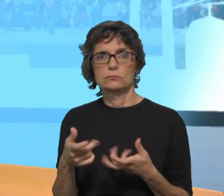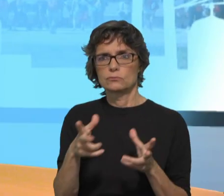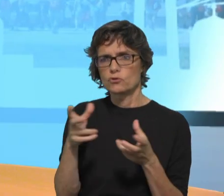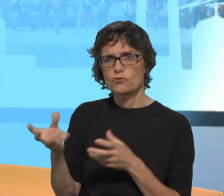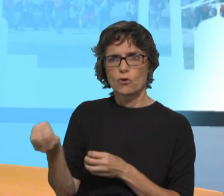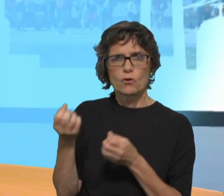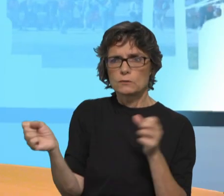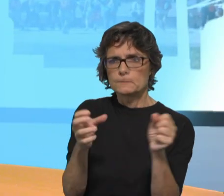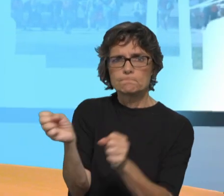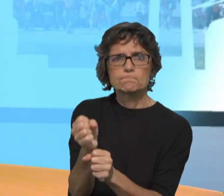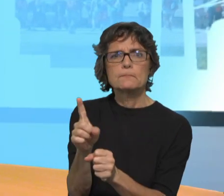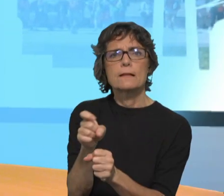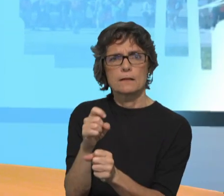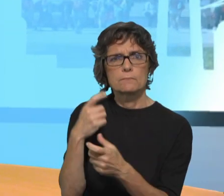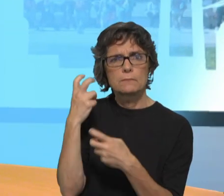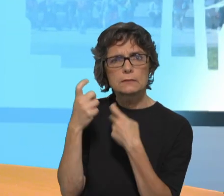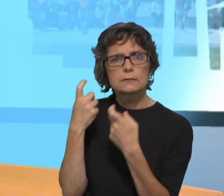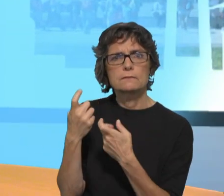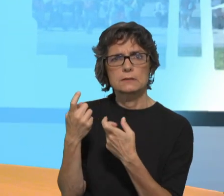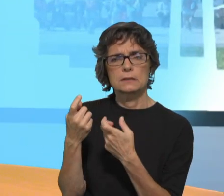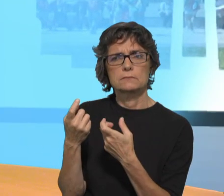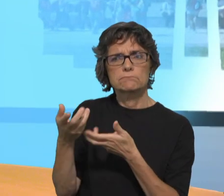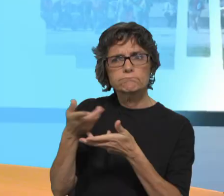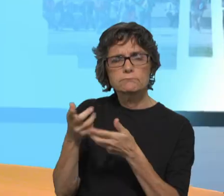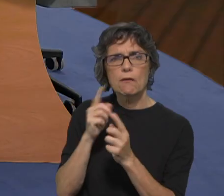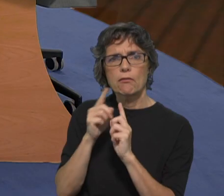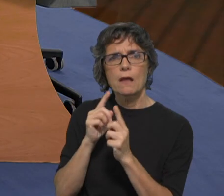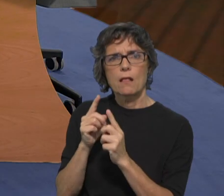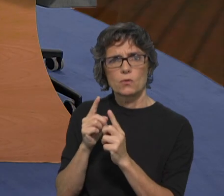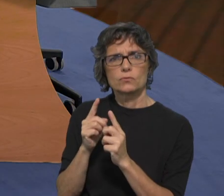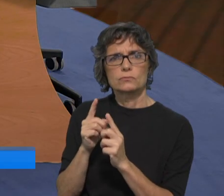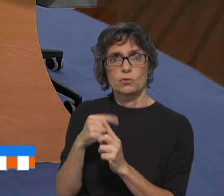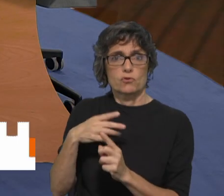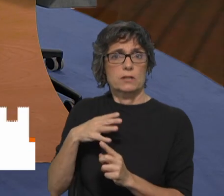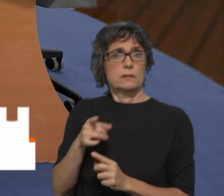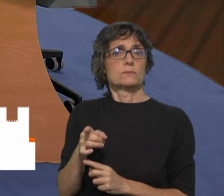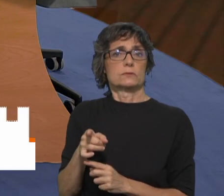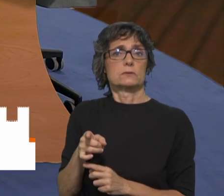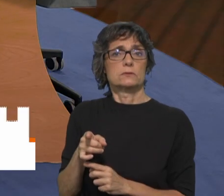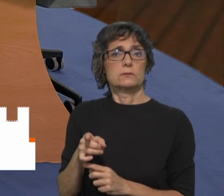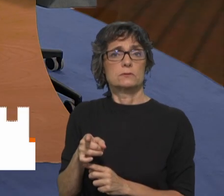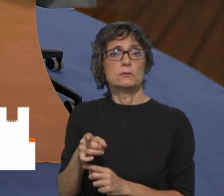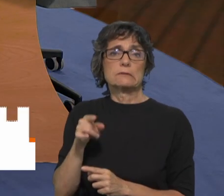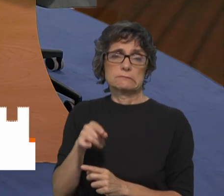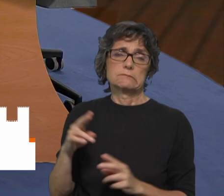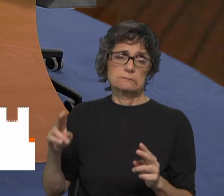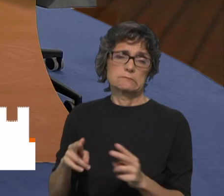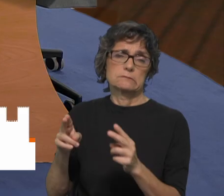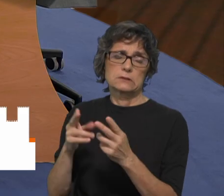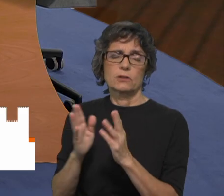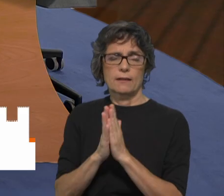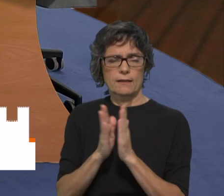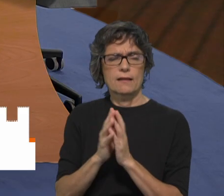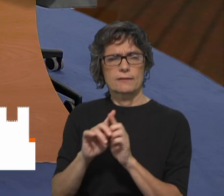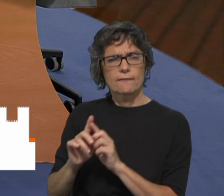mas também de muita reflexão pela parte dos jovens, e isso é que nós queremos, e daí faço sinodalidade, daí faço igreja,